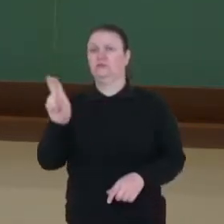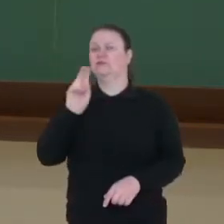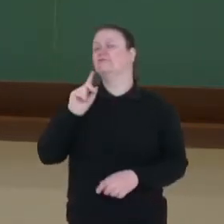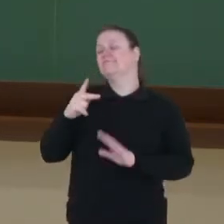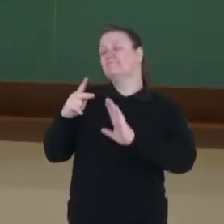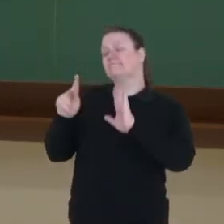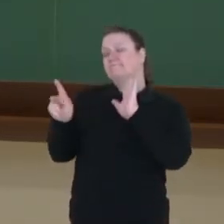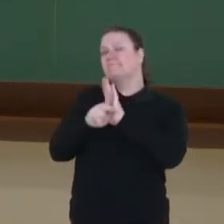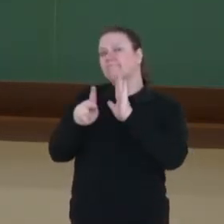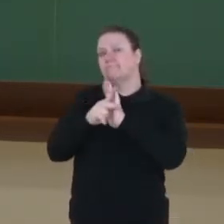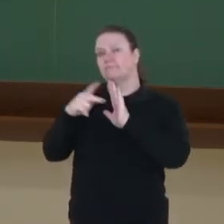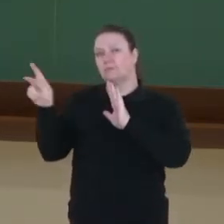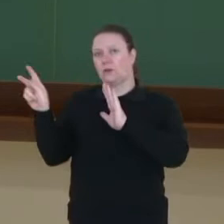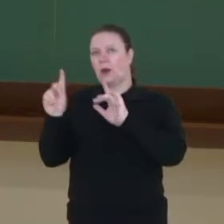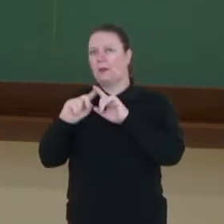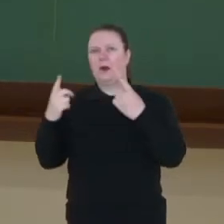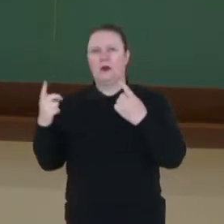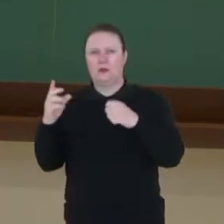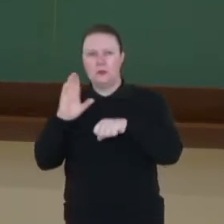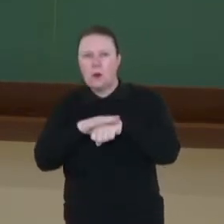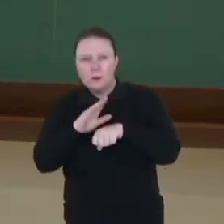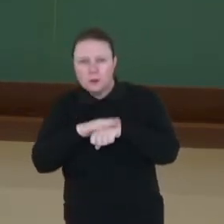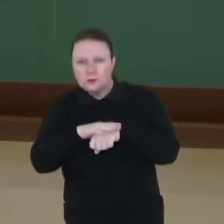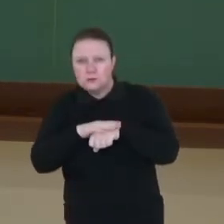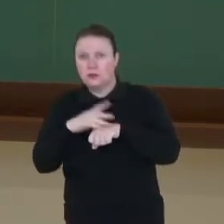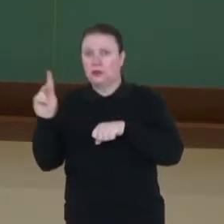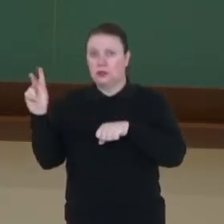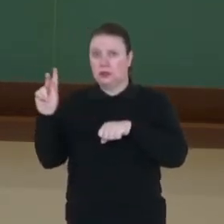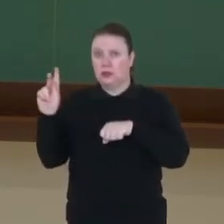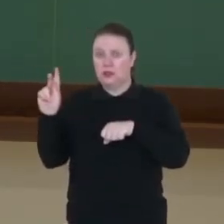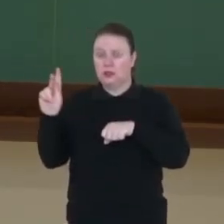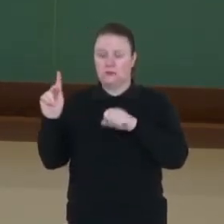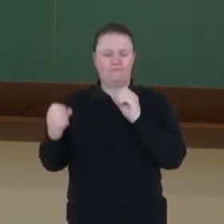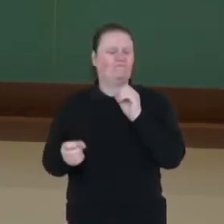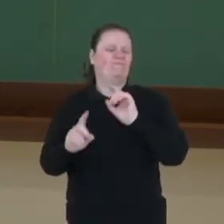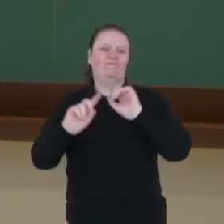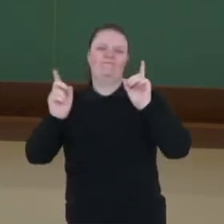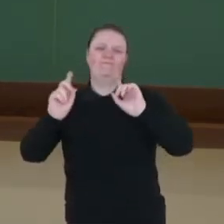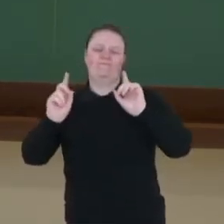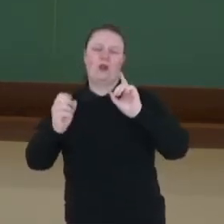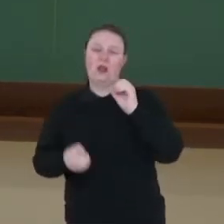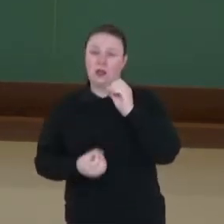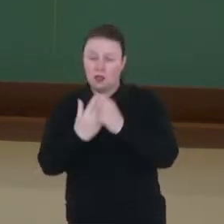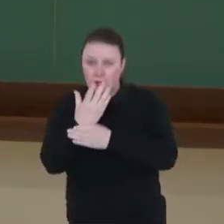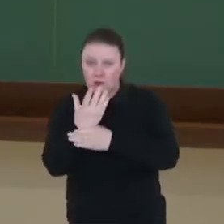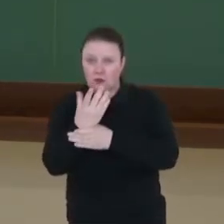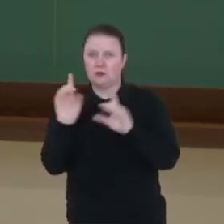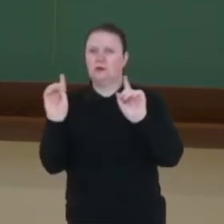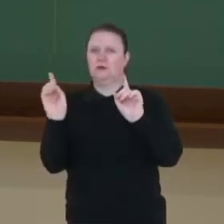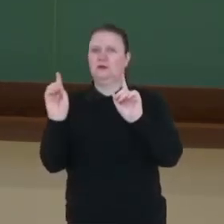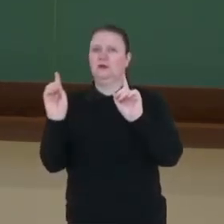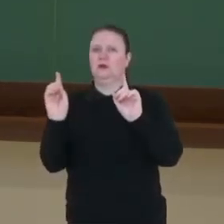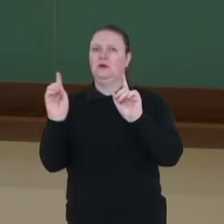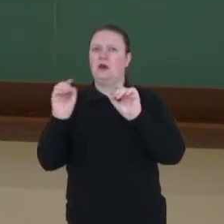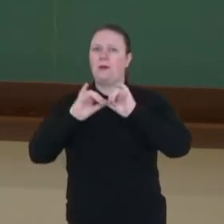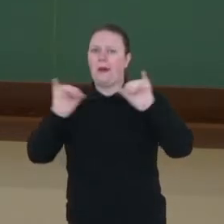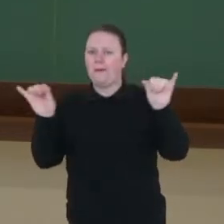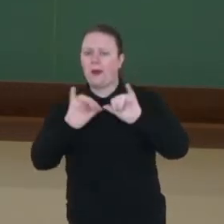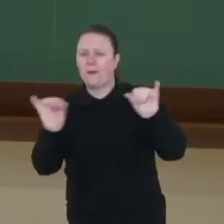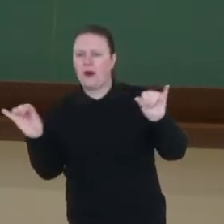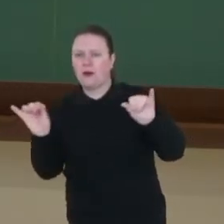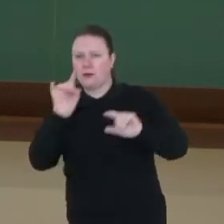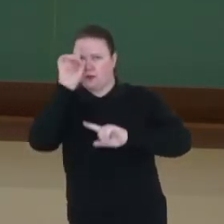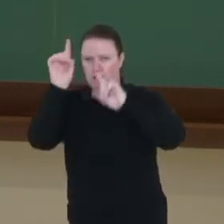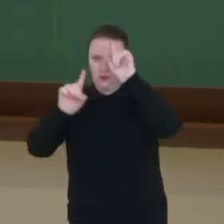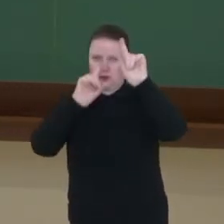social, não foi ele quem fez o darwinismo social, não é ele quem vai falar e propagar essas ideias.